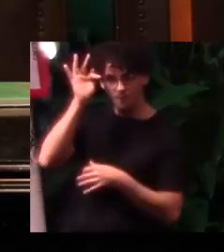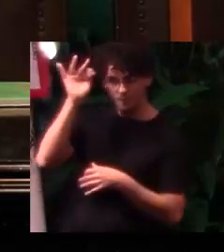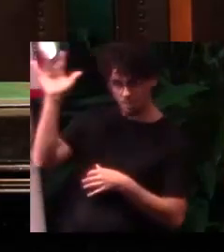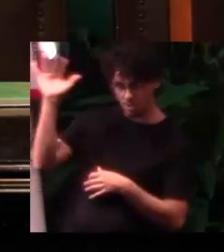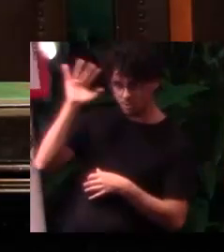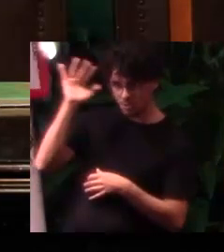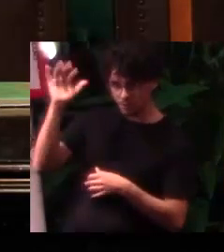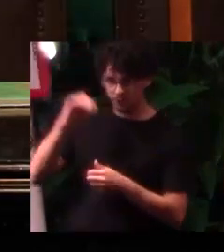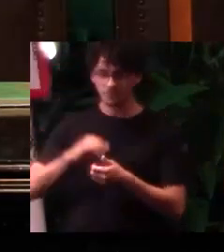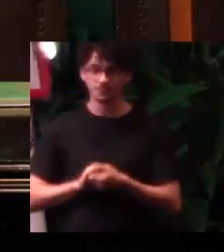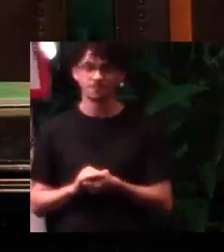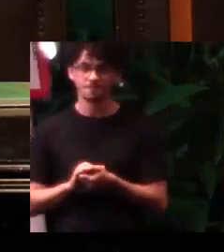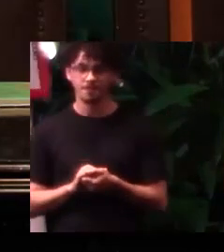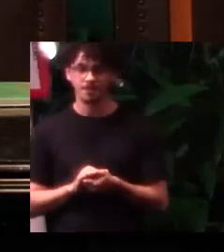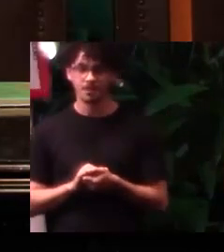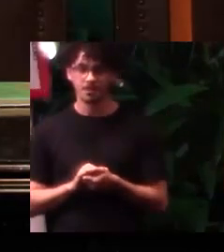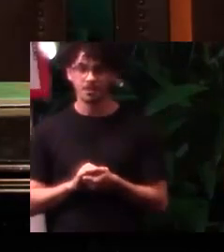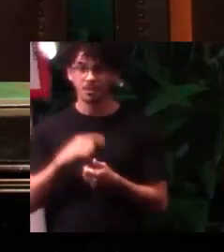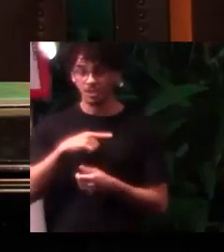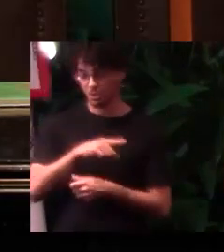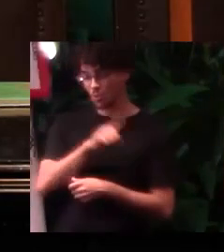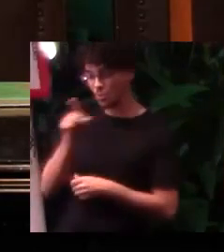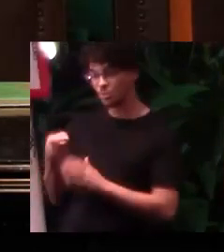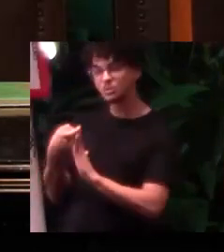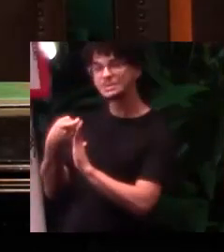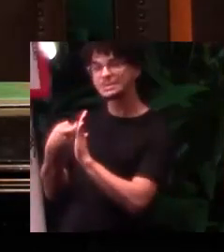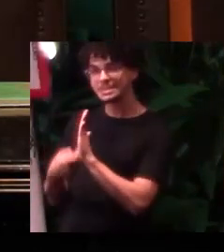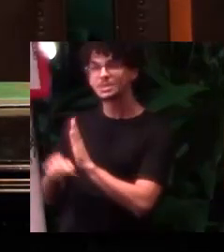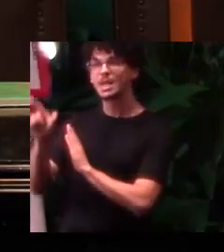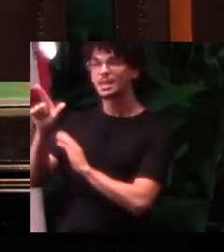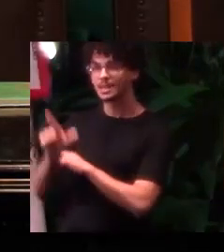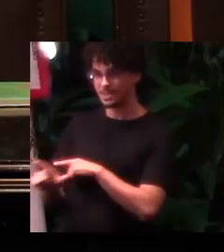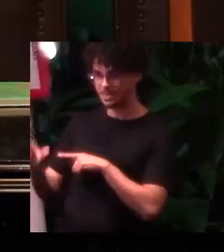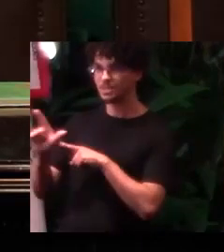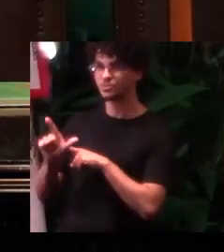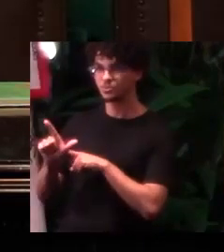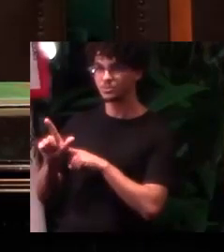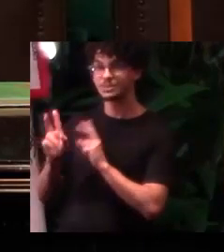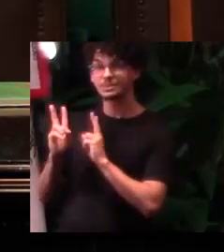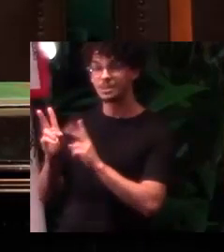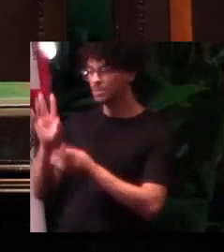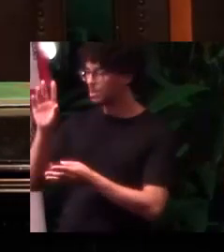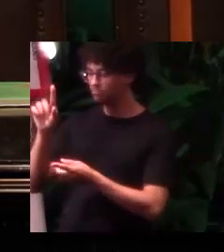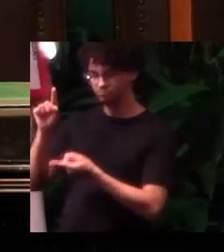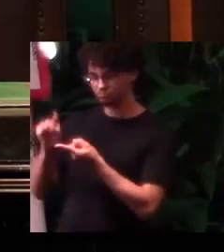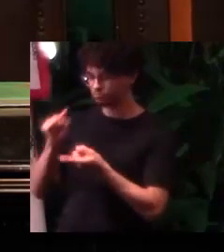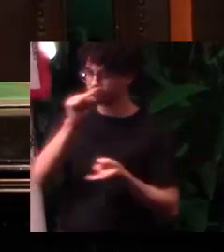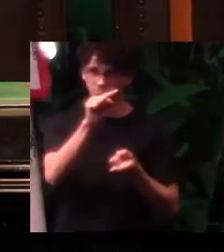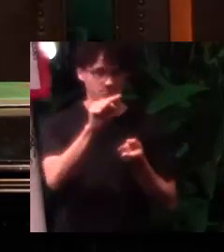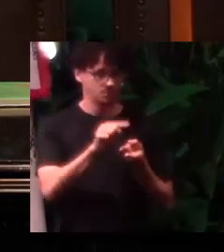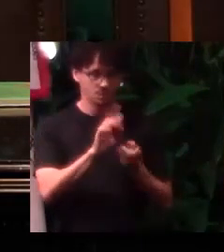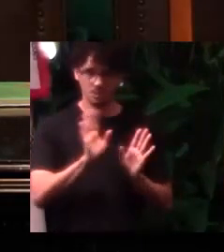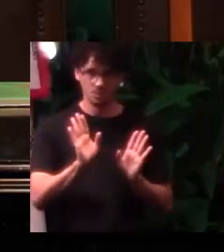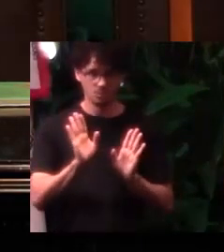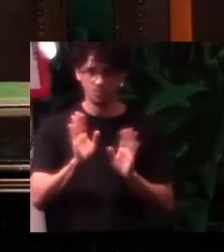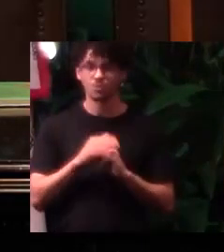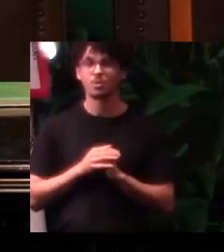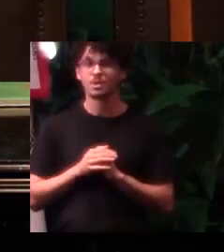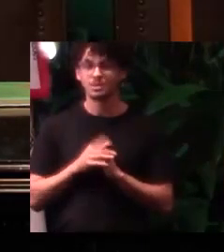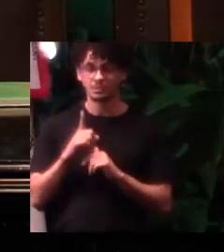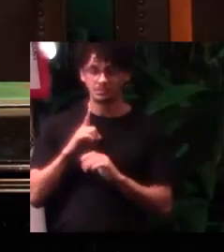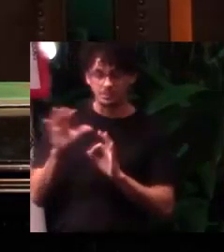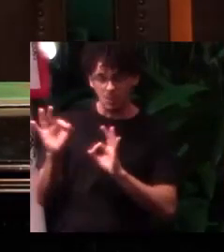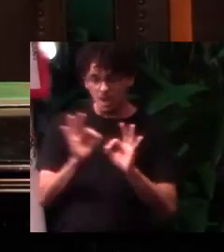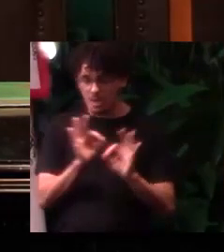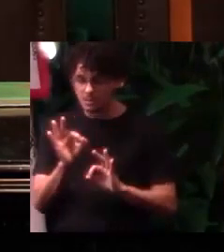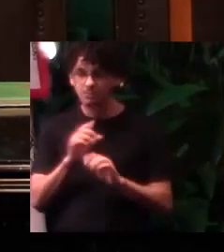desse, e um texto literário, todos textos curtos, né, estamos nos pautando aí para nunca passarmos